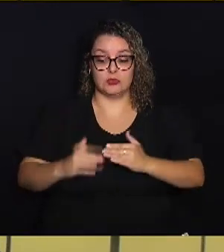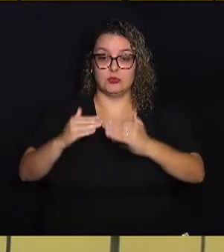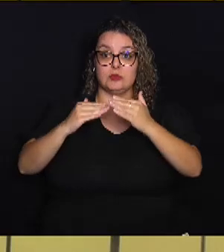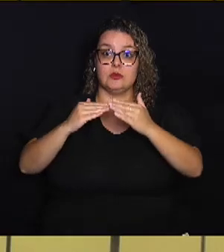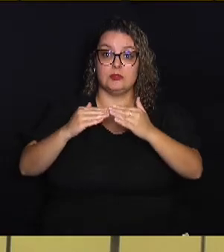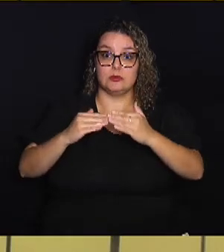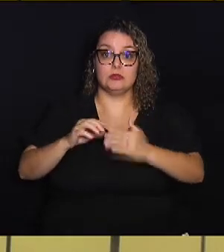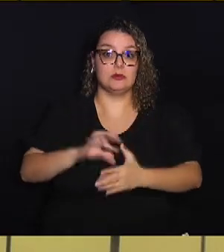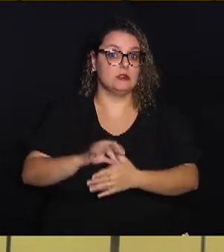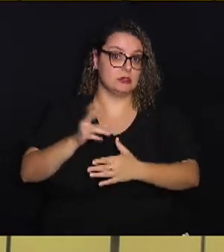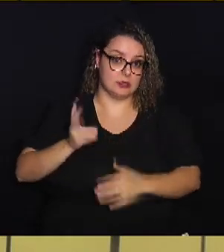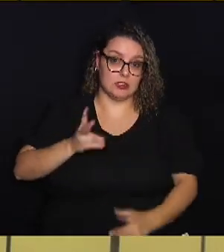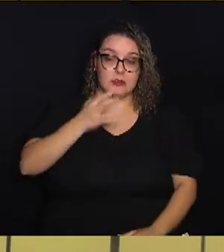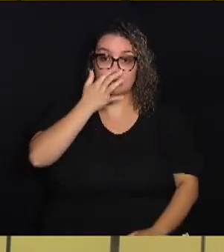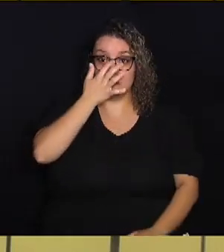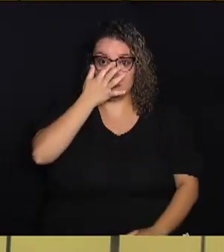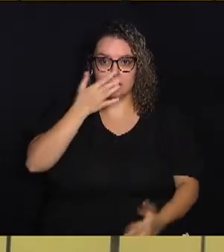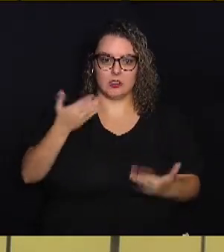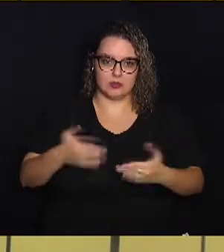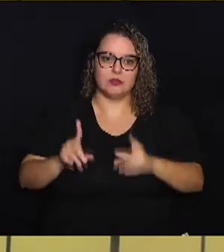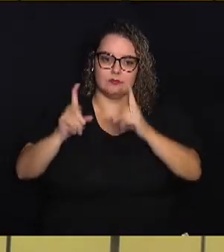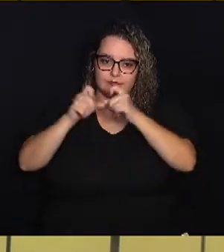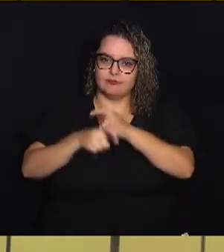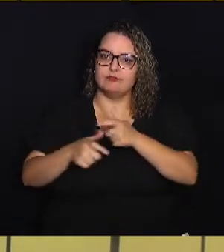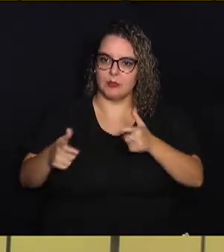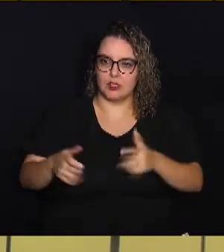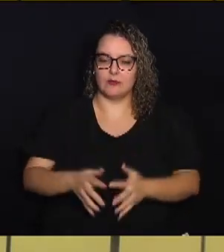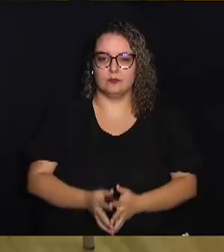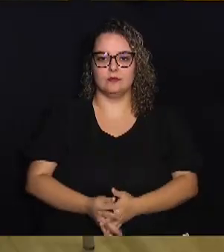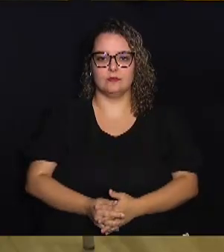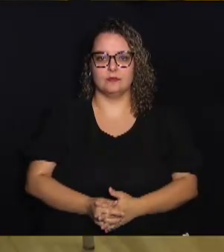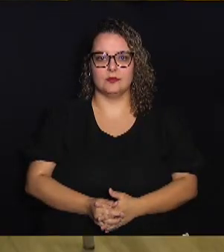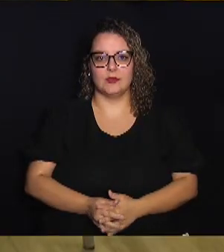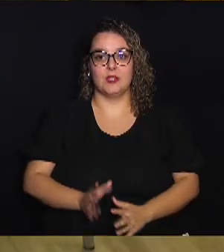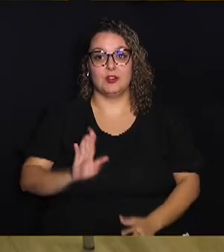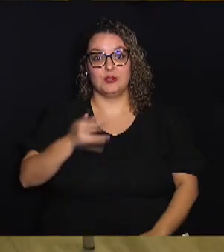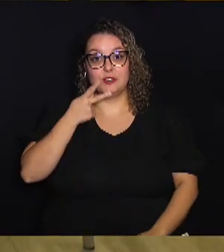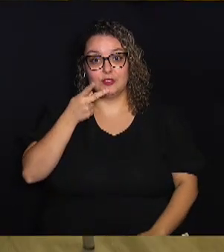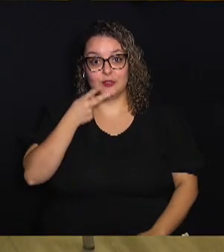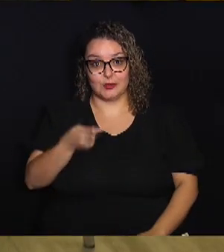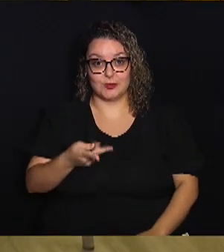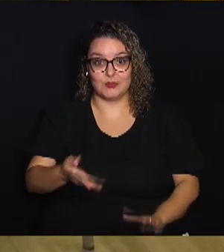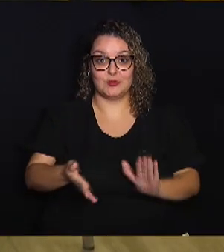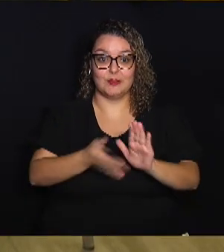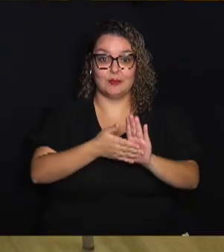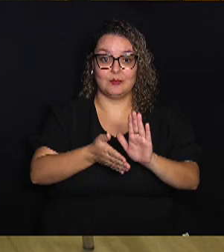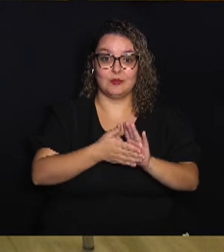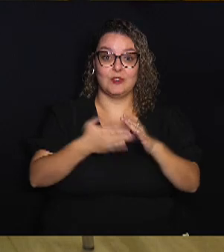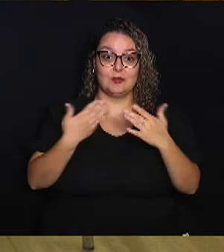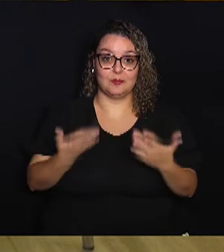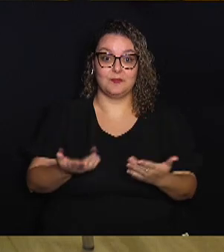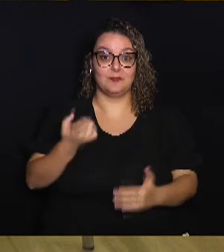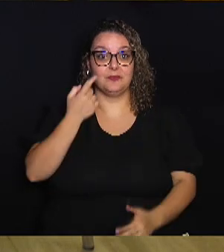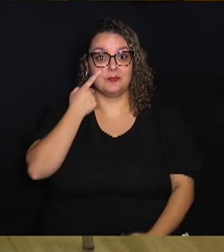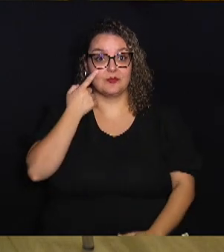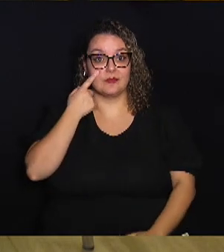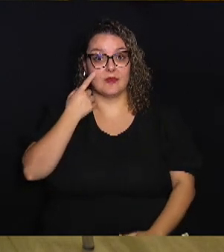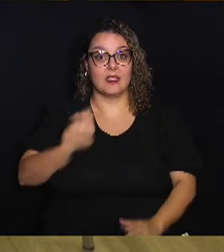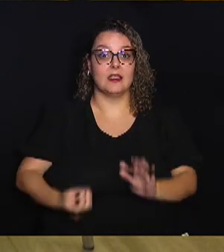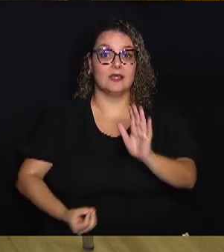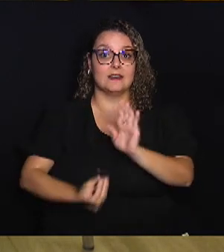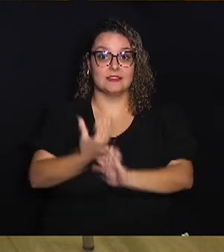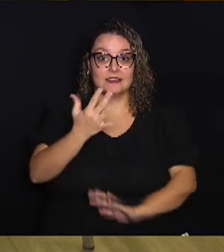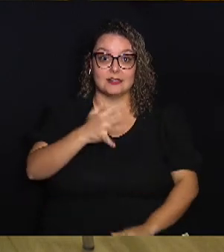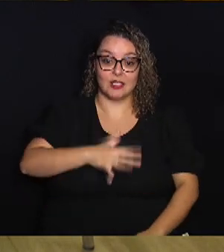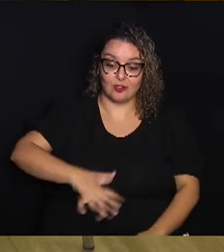desde sempre, mas hoje a complexidade é ainda maior. E já que a gente está falando de propósito, gente, olha, criados em um